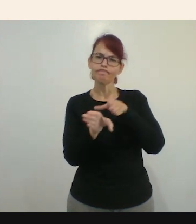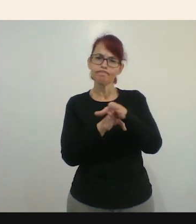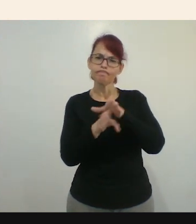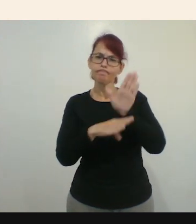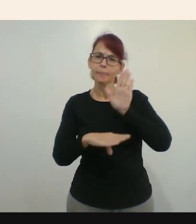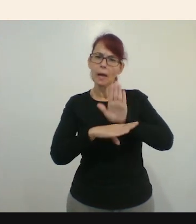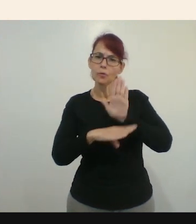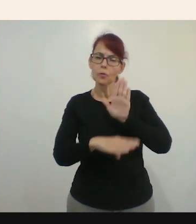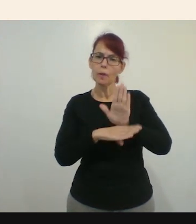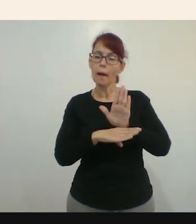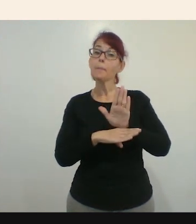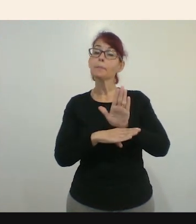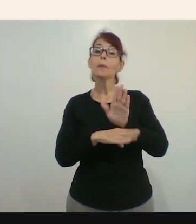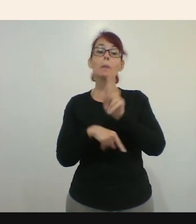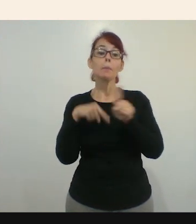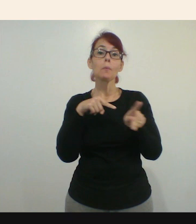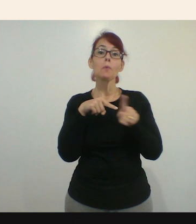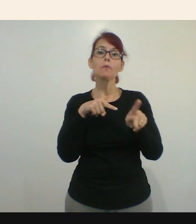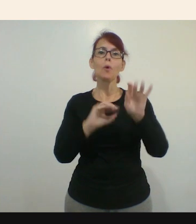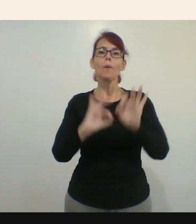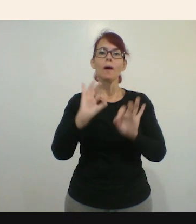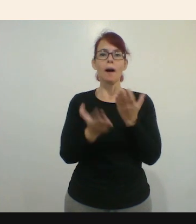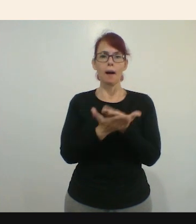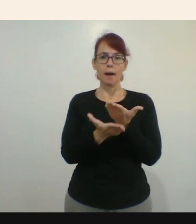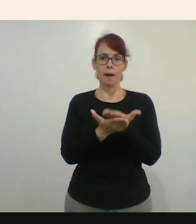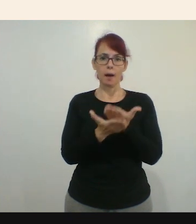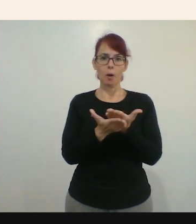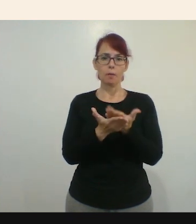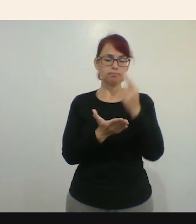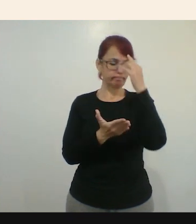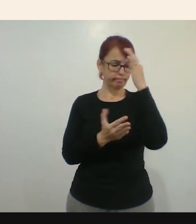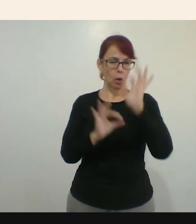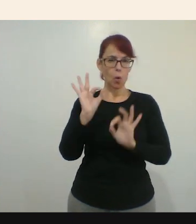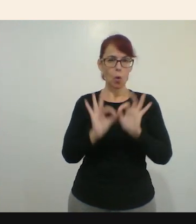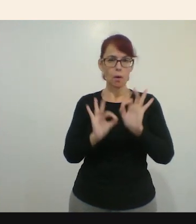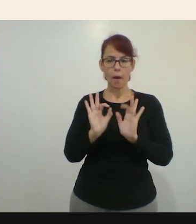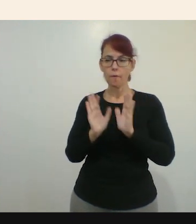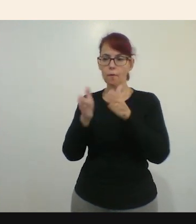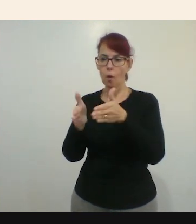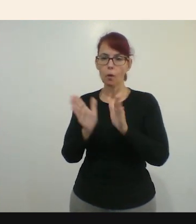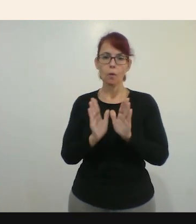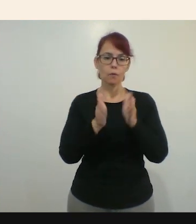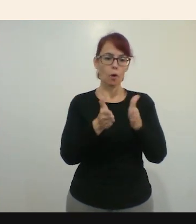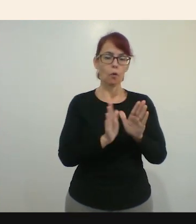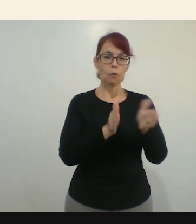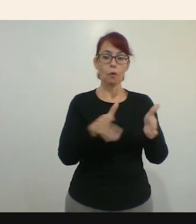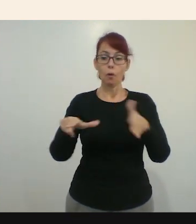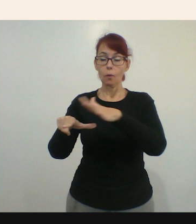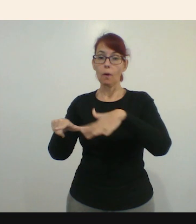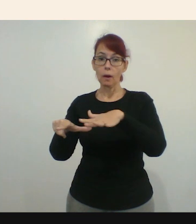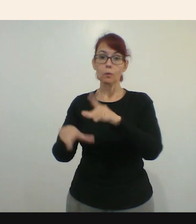o professor na condução da sua aula de forma mais específica para as condições desse estudante